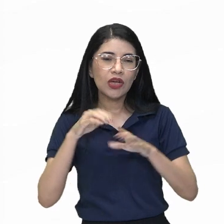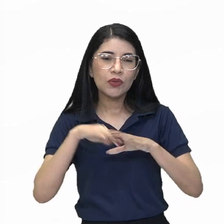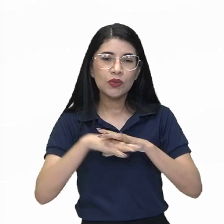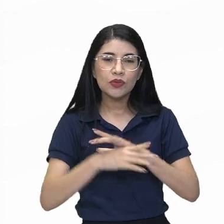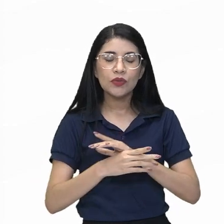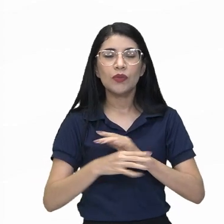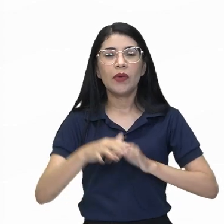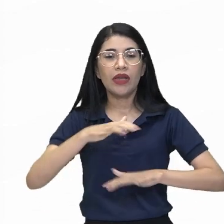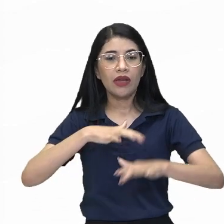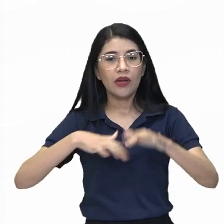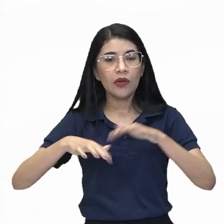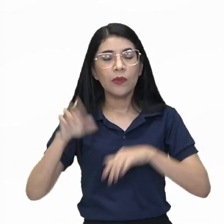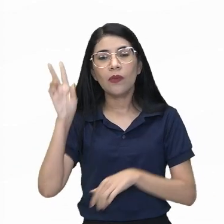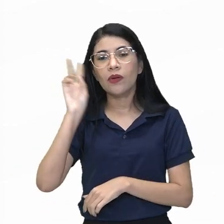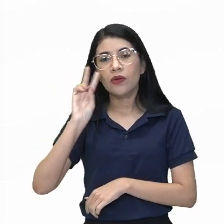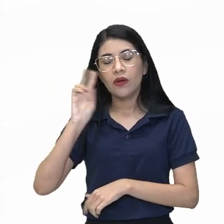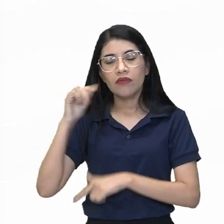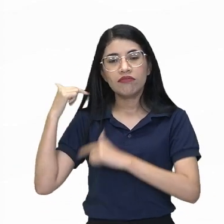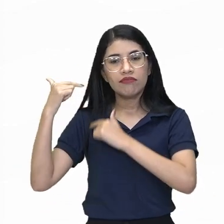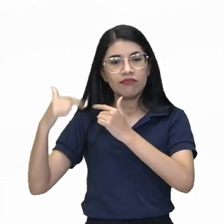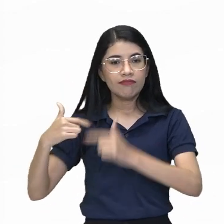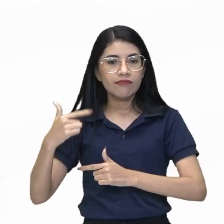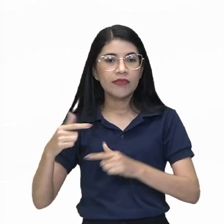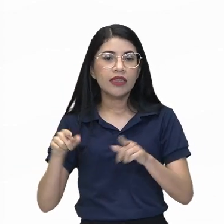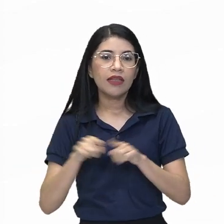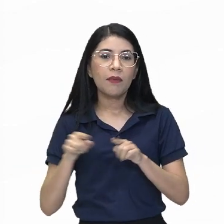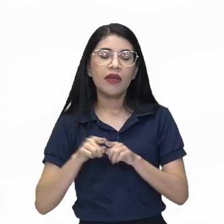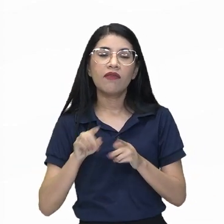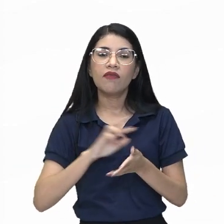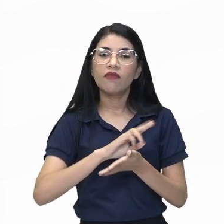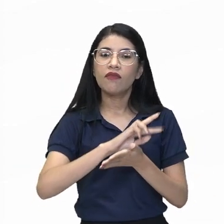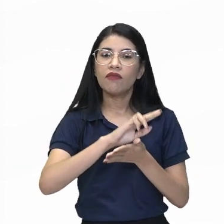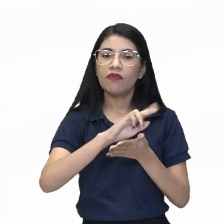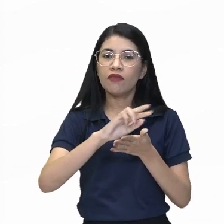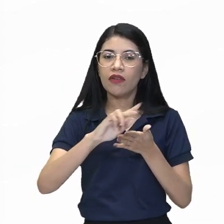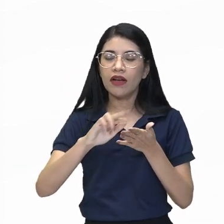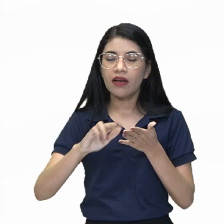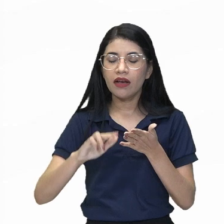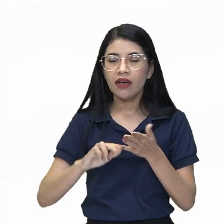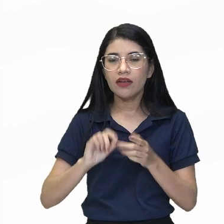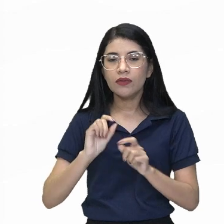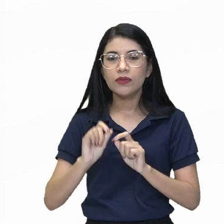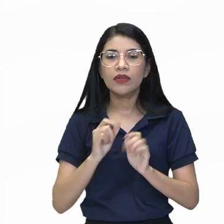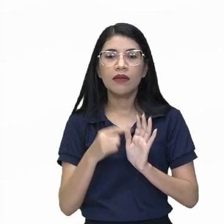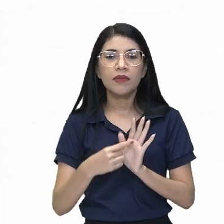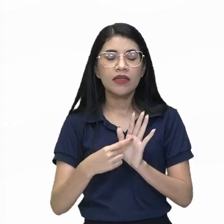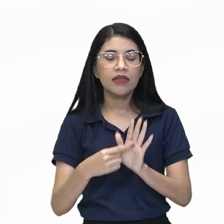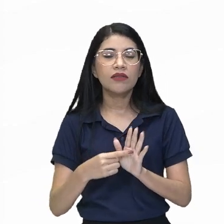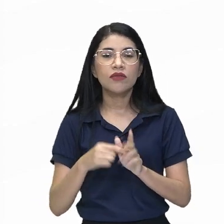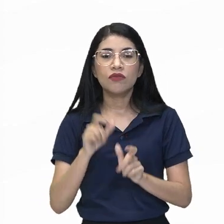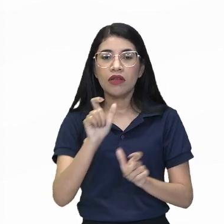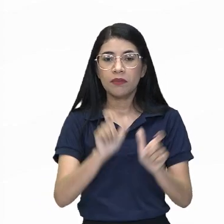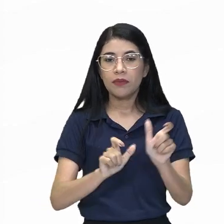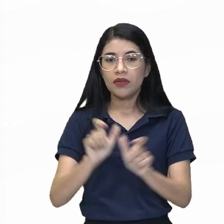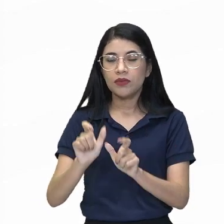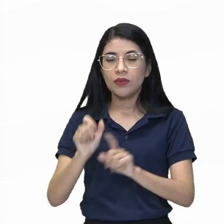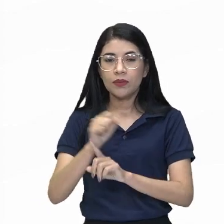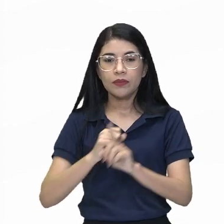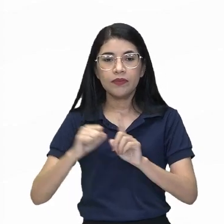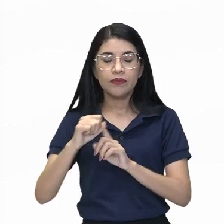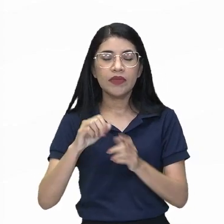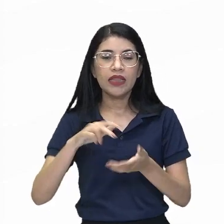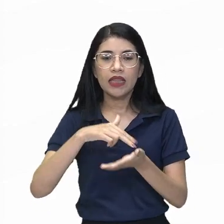ritos, histórias, tradições e suas mais diversas manifestações de um povo.